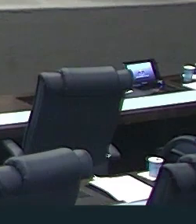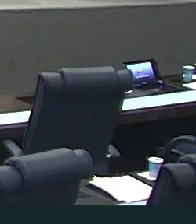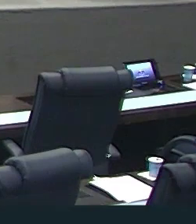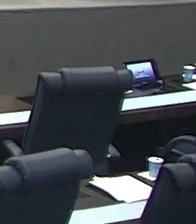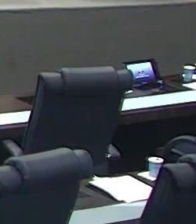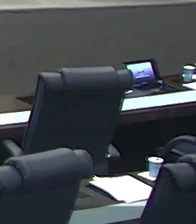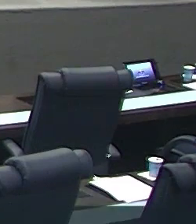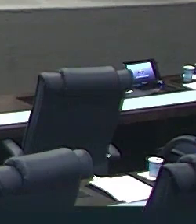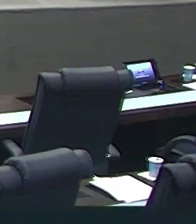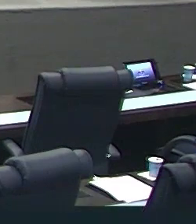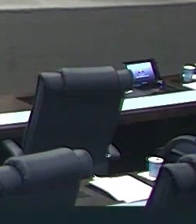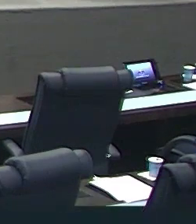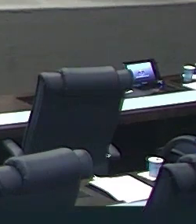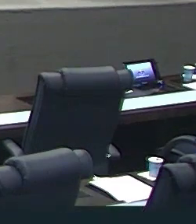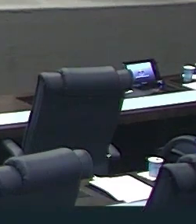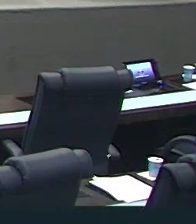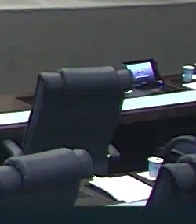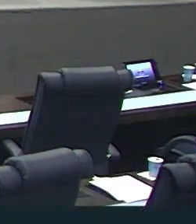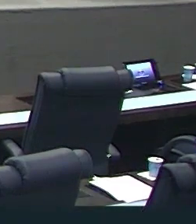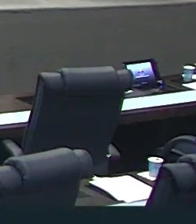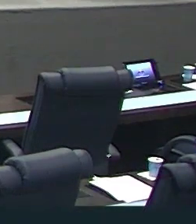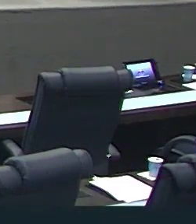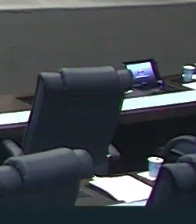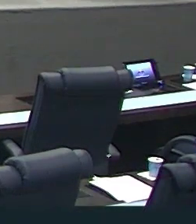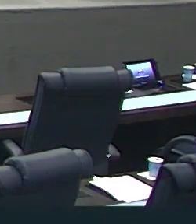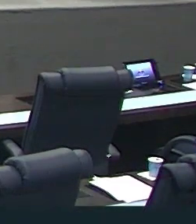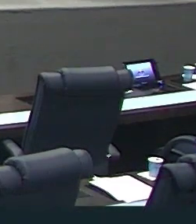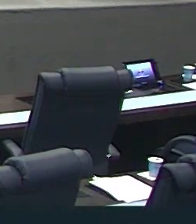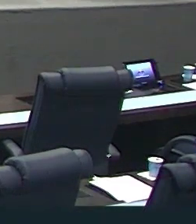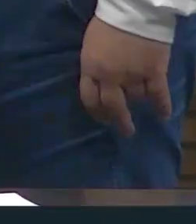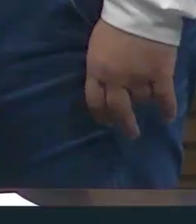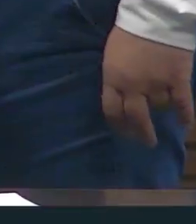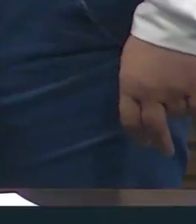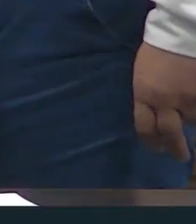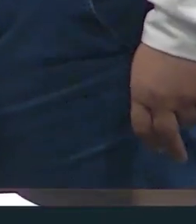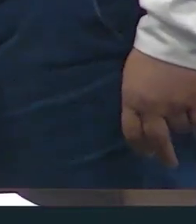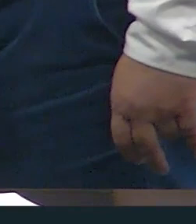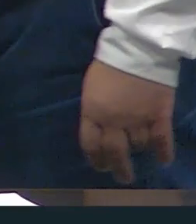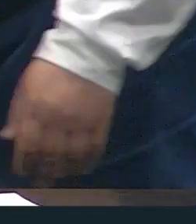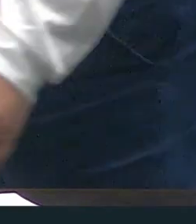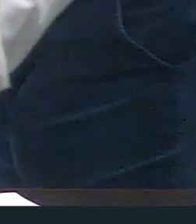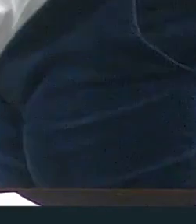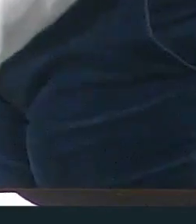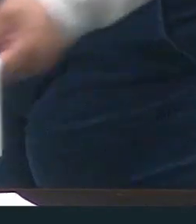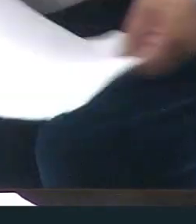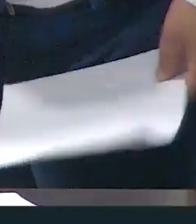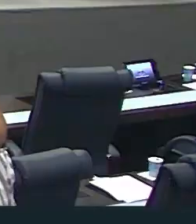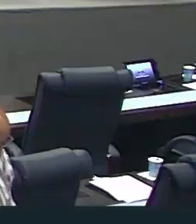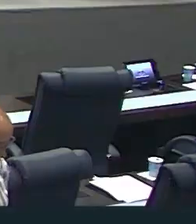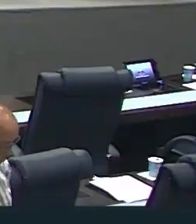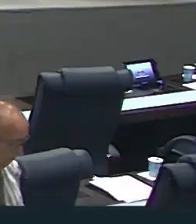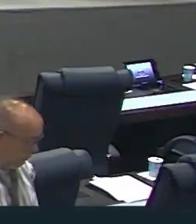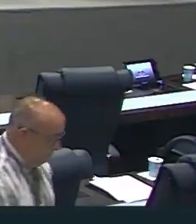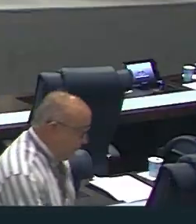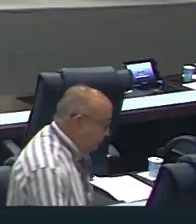Tendo em vista não haver mais matéria a ser tratada, dou por encerrada a presente sessão. Tá de